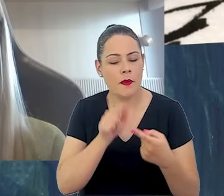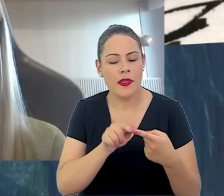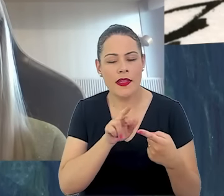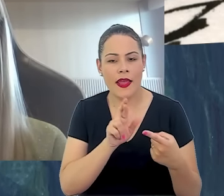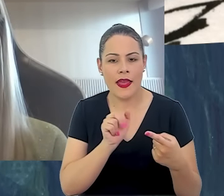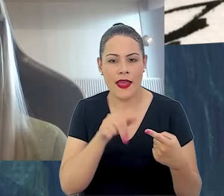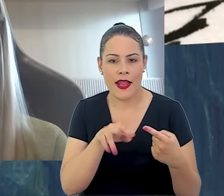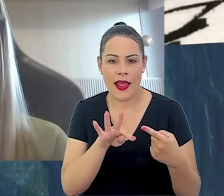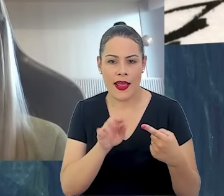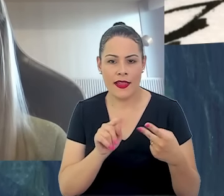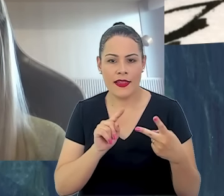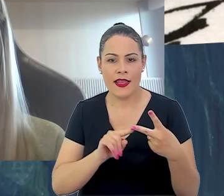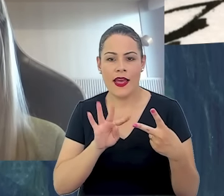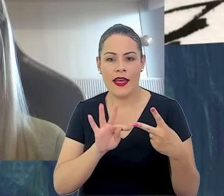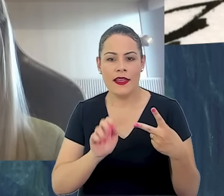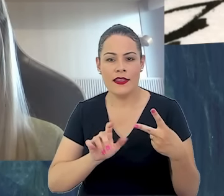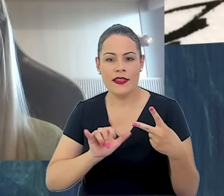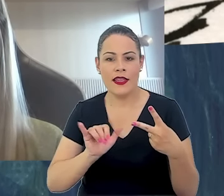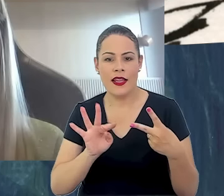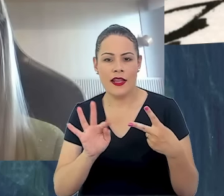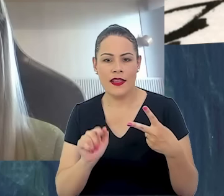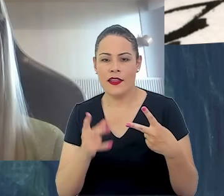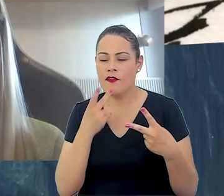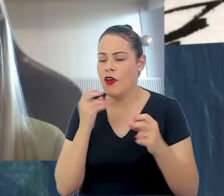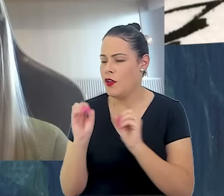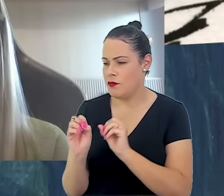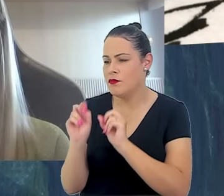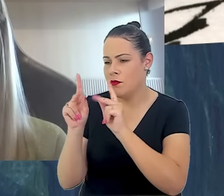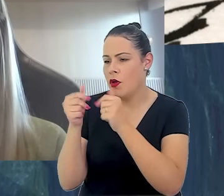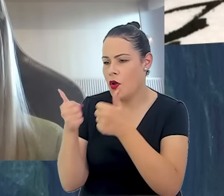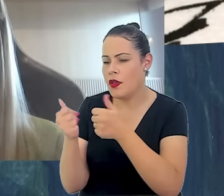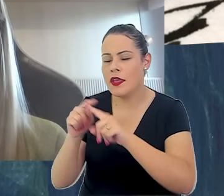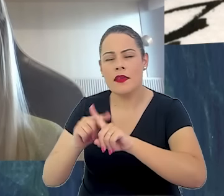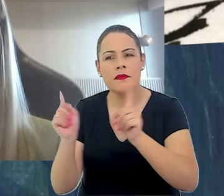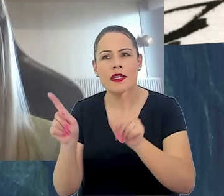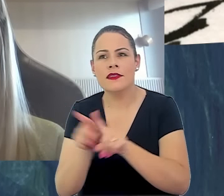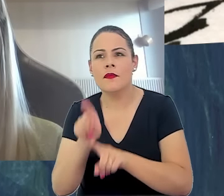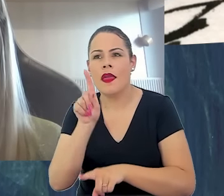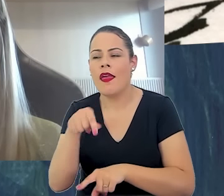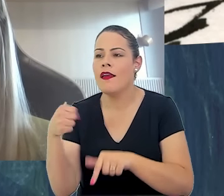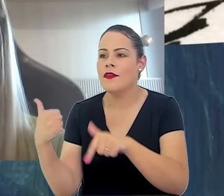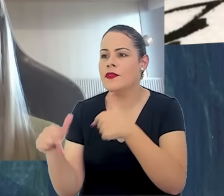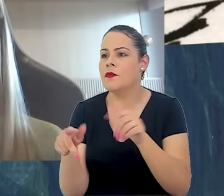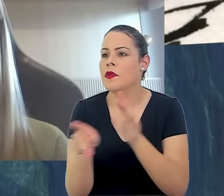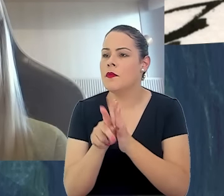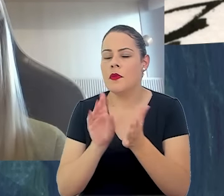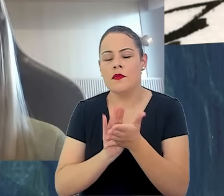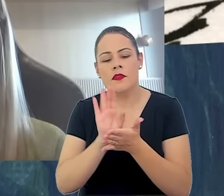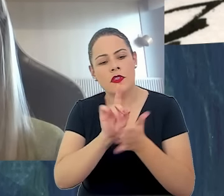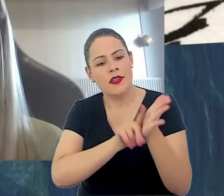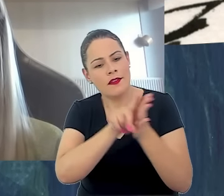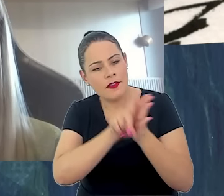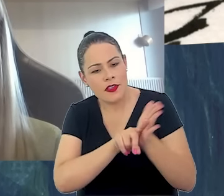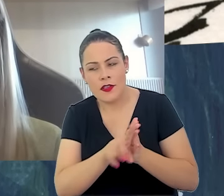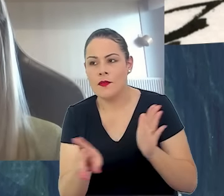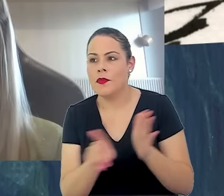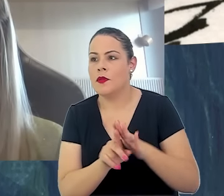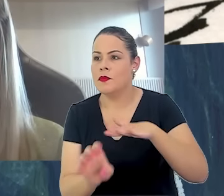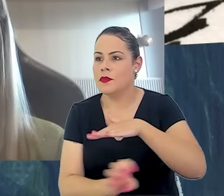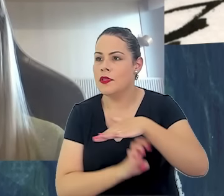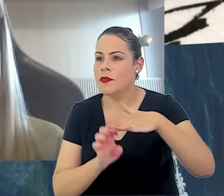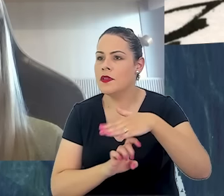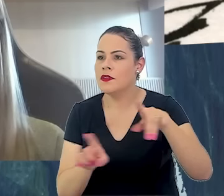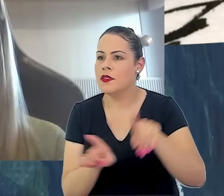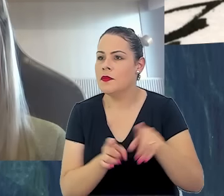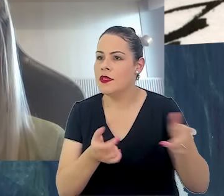Thalita, e é ok, mas também é um trabalho de investigação da